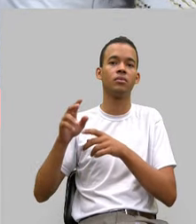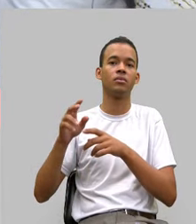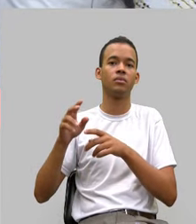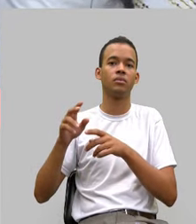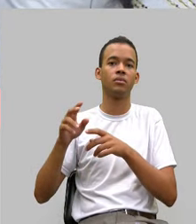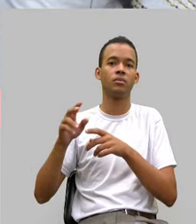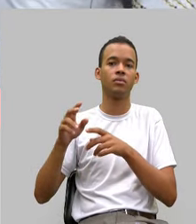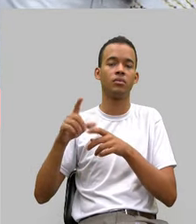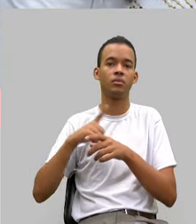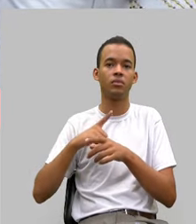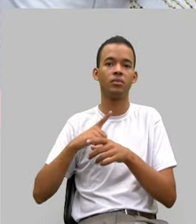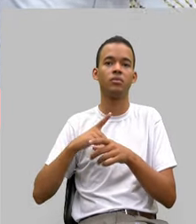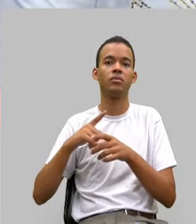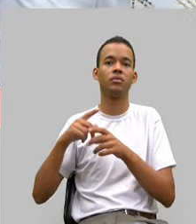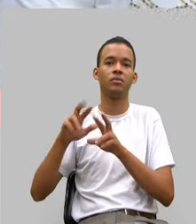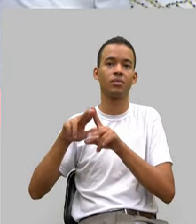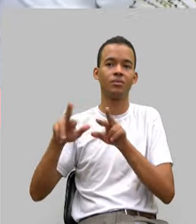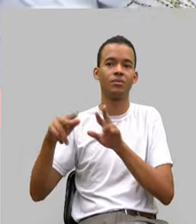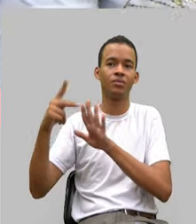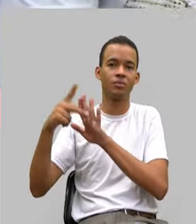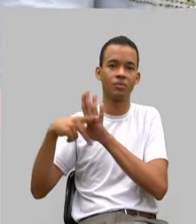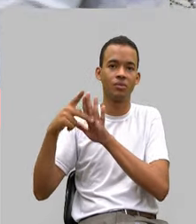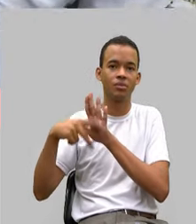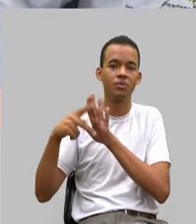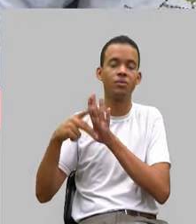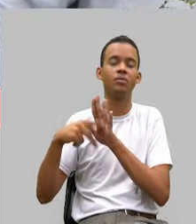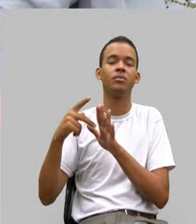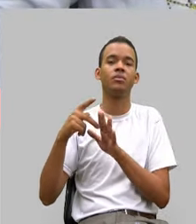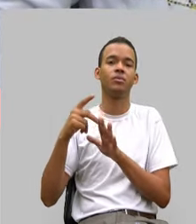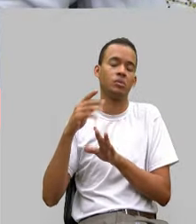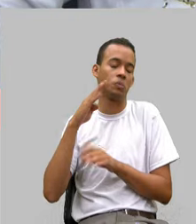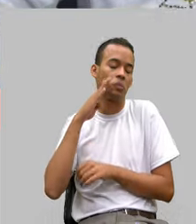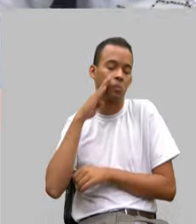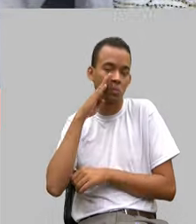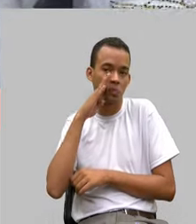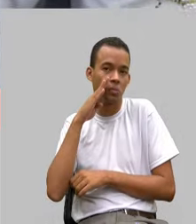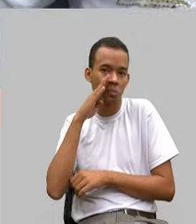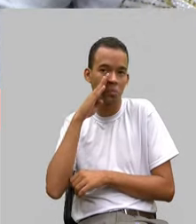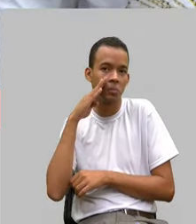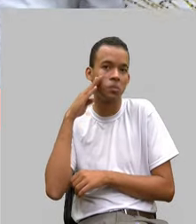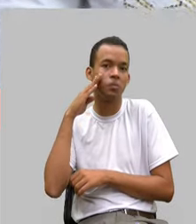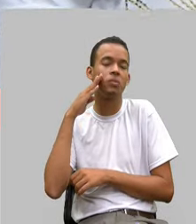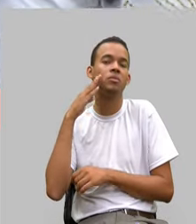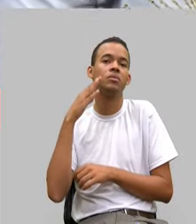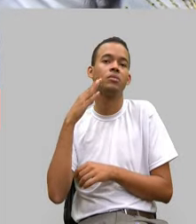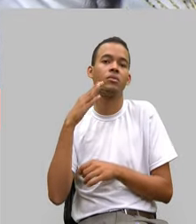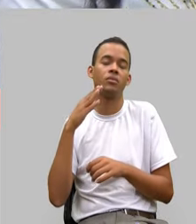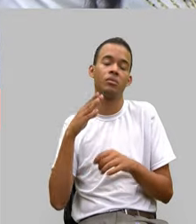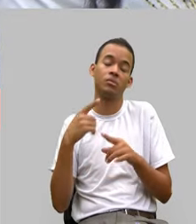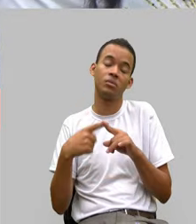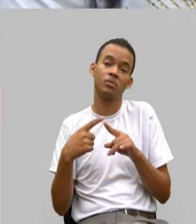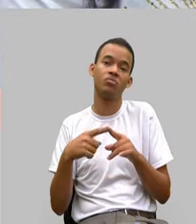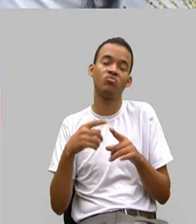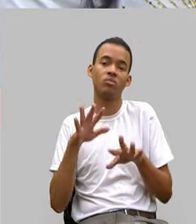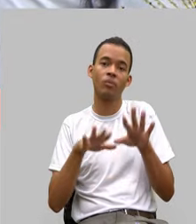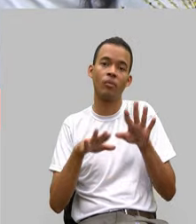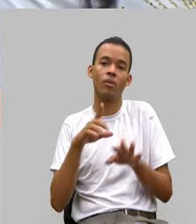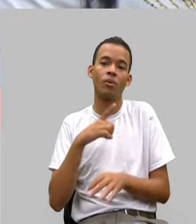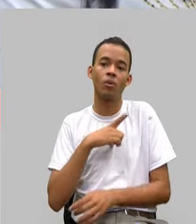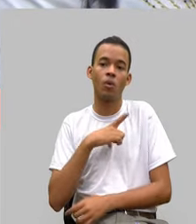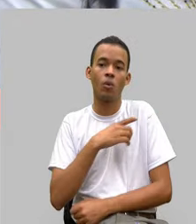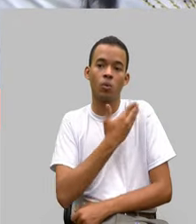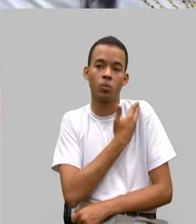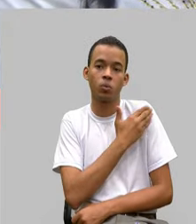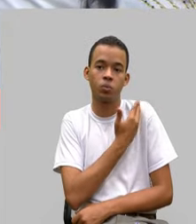já tem um projeto aí da deputada Beatriz e preconceito né às vezes falar em